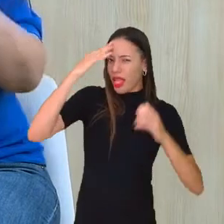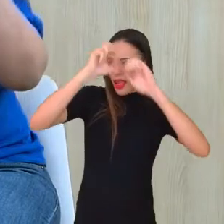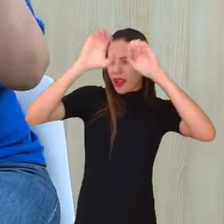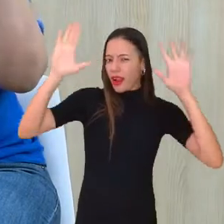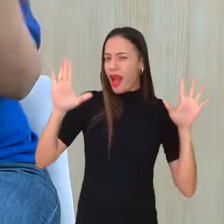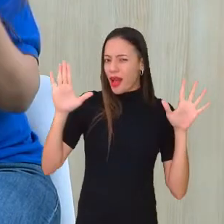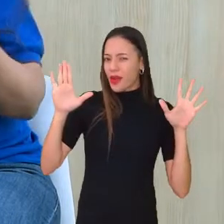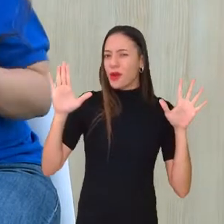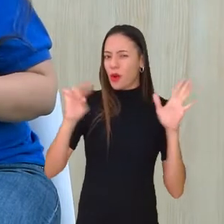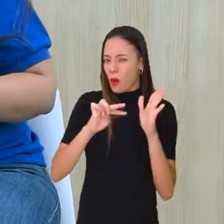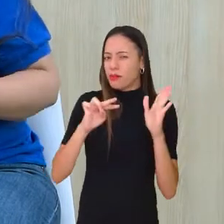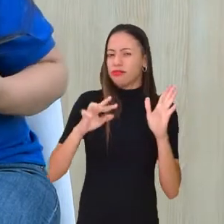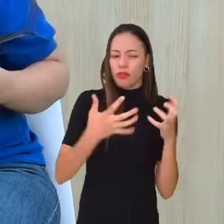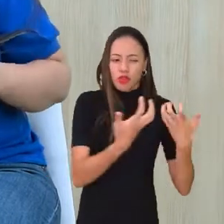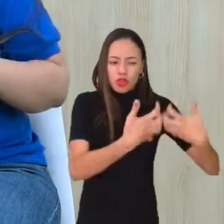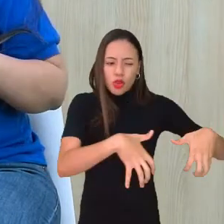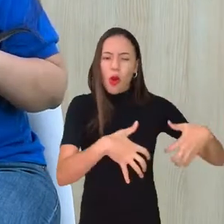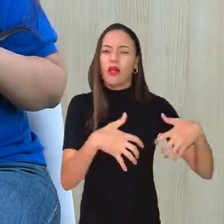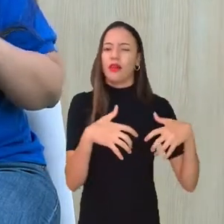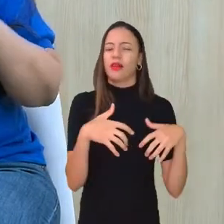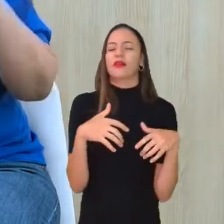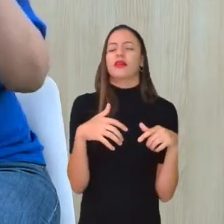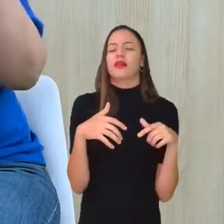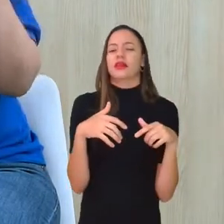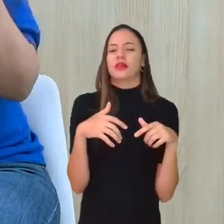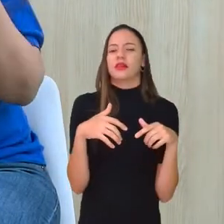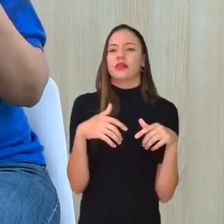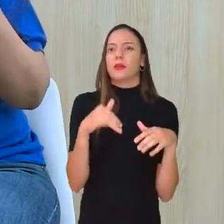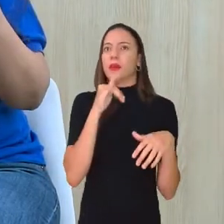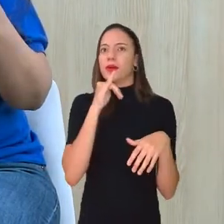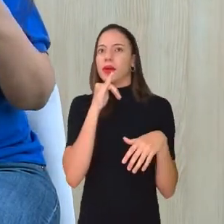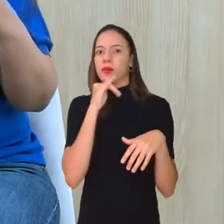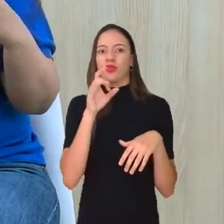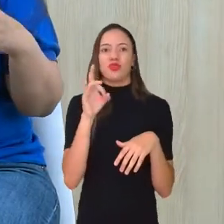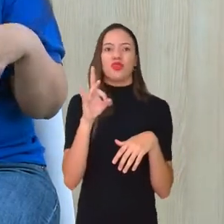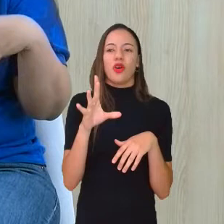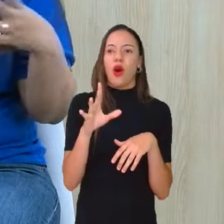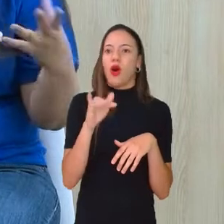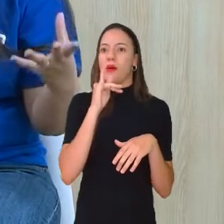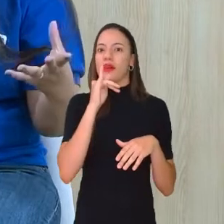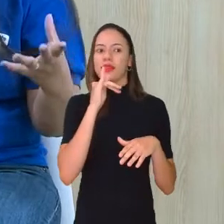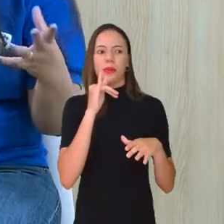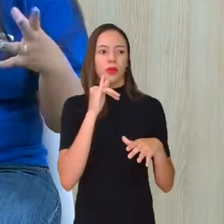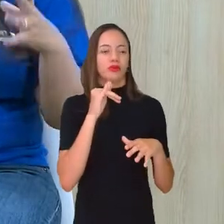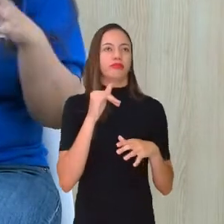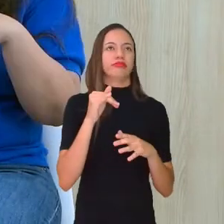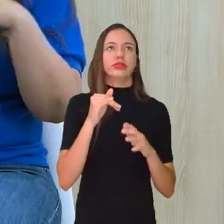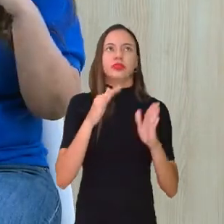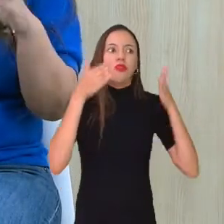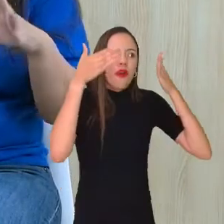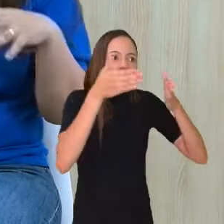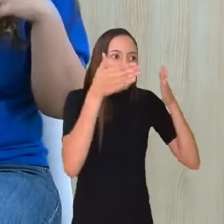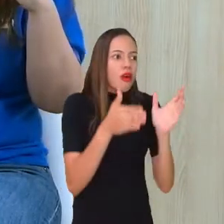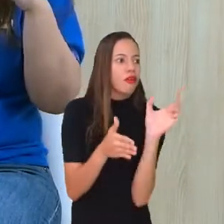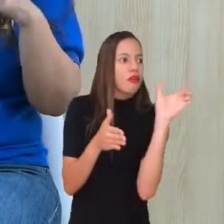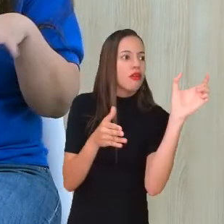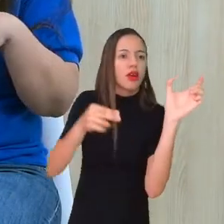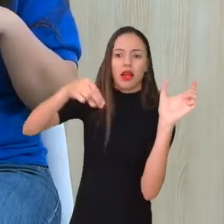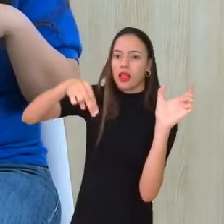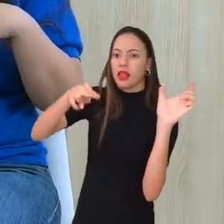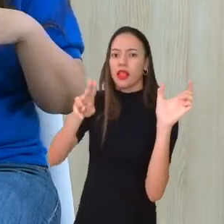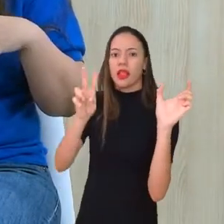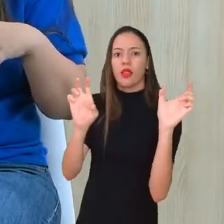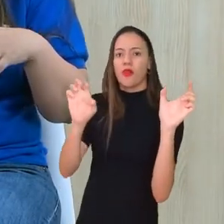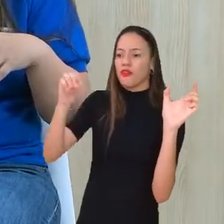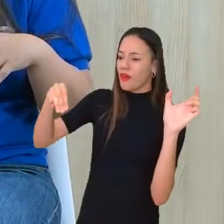né? Entendido como funciona, não ficar preso somente na ideia do que é uma nuvem, né? Se a gente for olhar nuvem